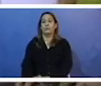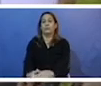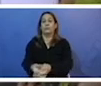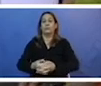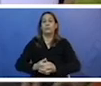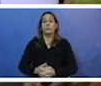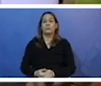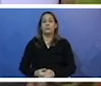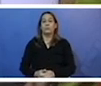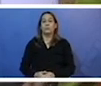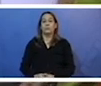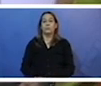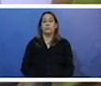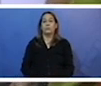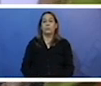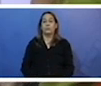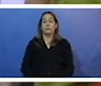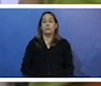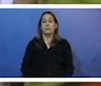E.